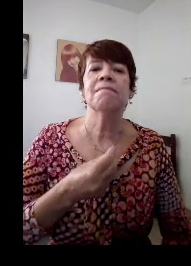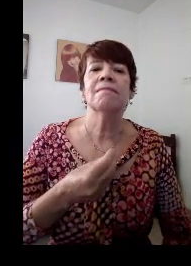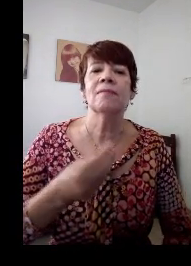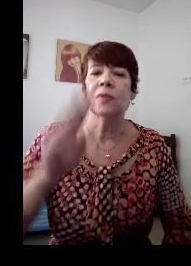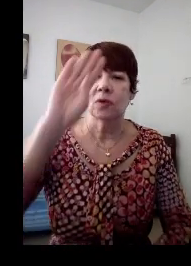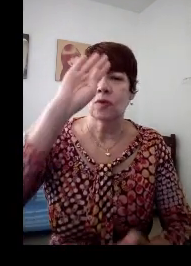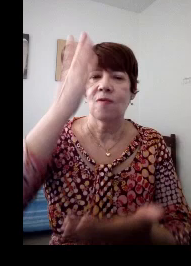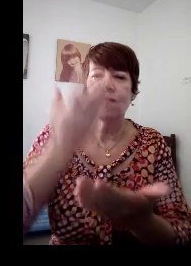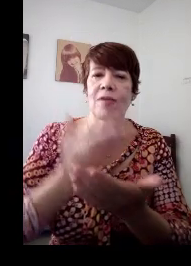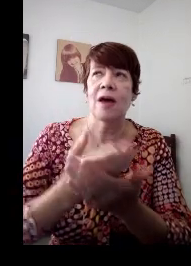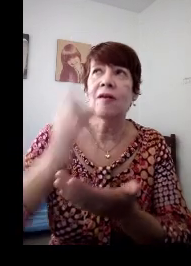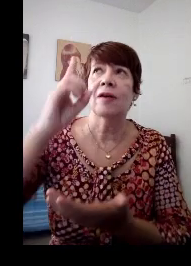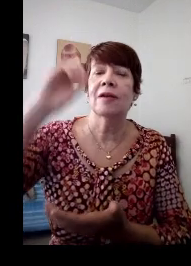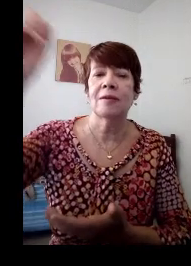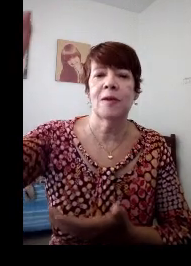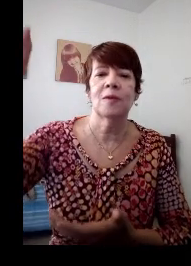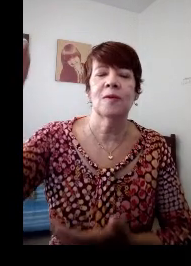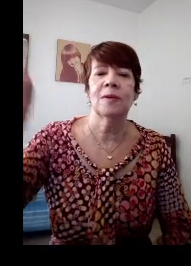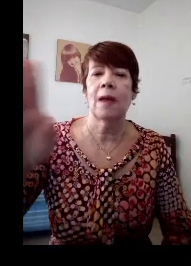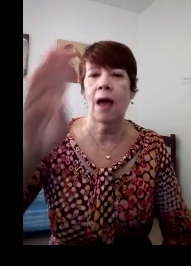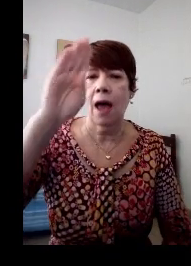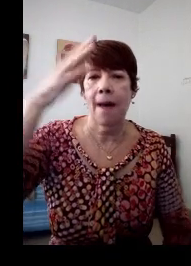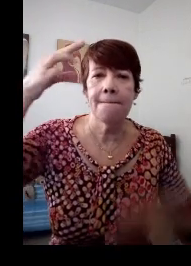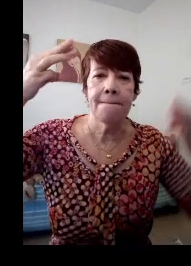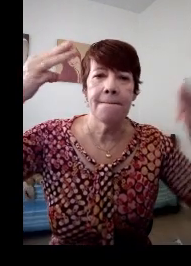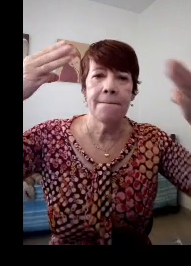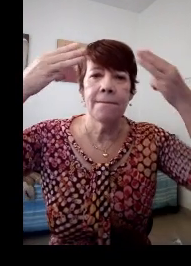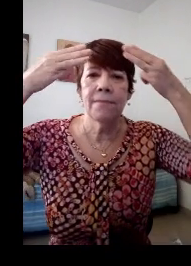Deus. Sempre a sua